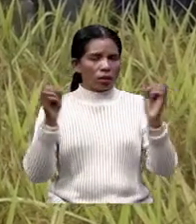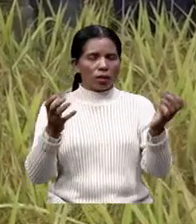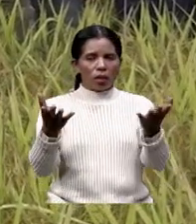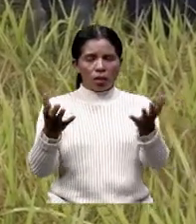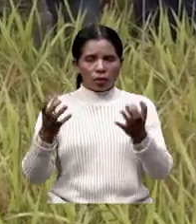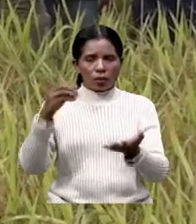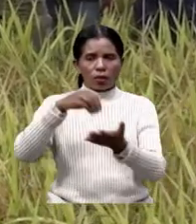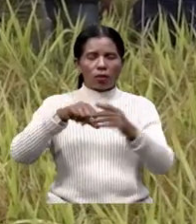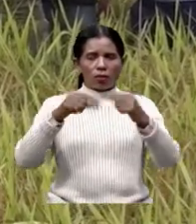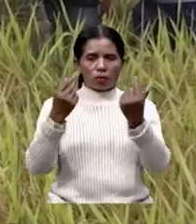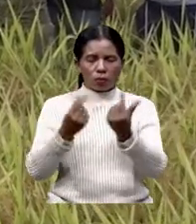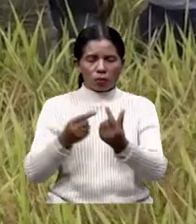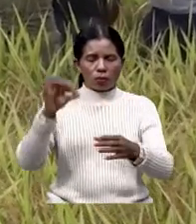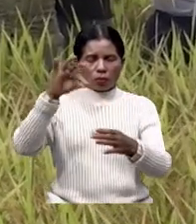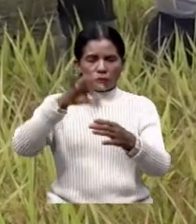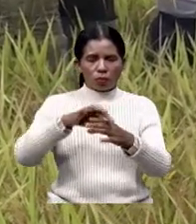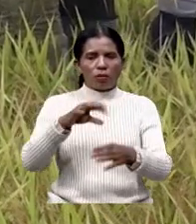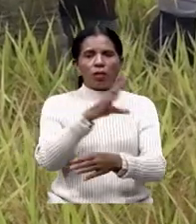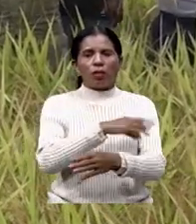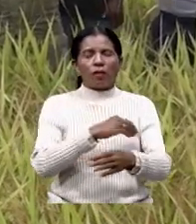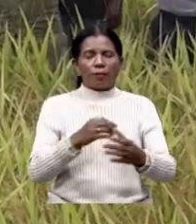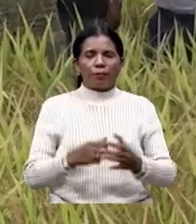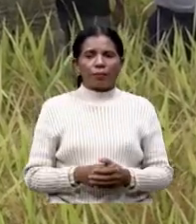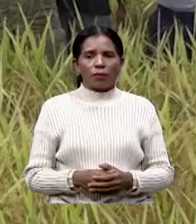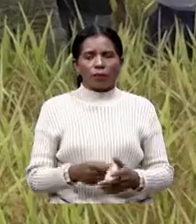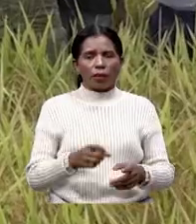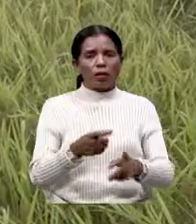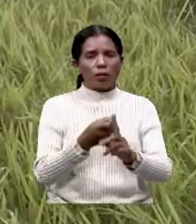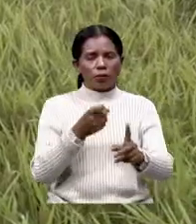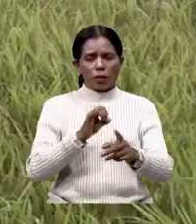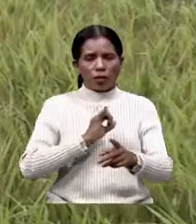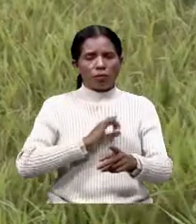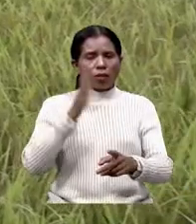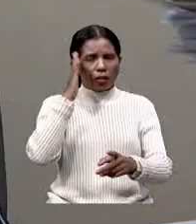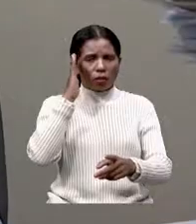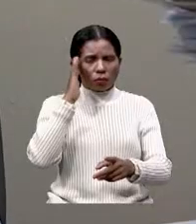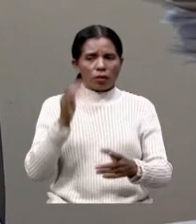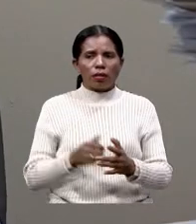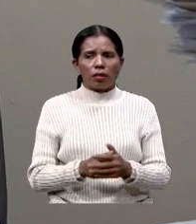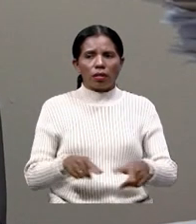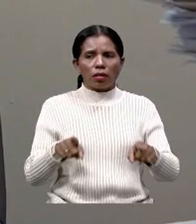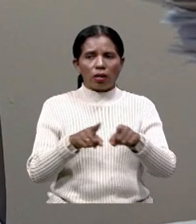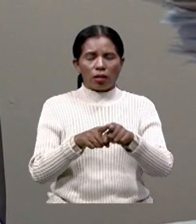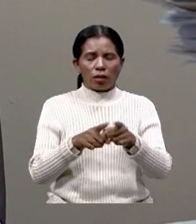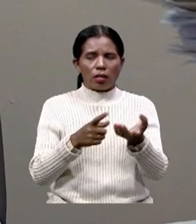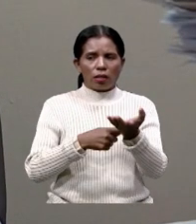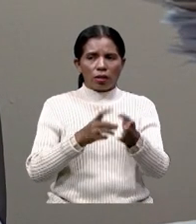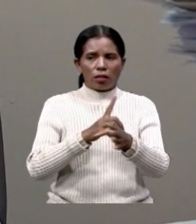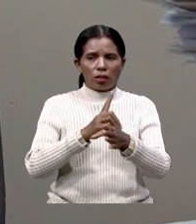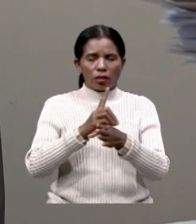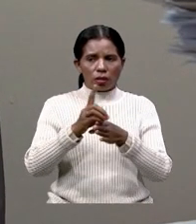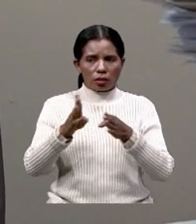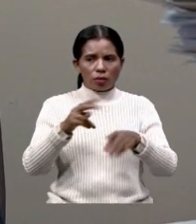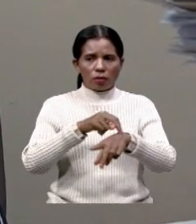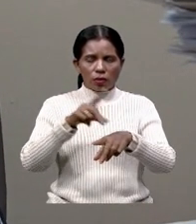do CRIA Grupo, o de halotos no Natar. Parte da União Nunca está que nessa técnica, nessa direção nacional, nevema